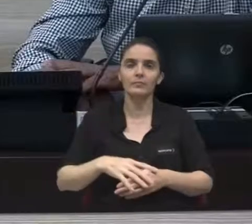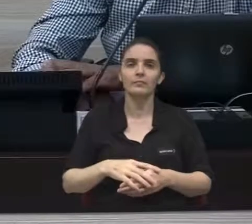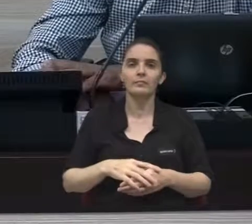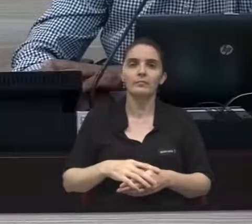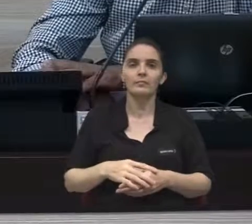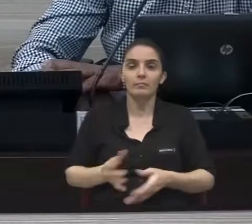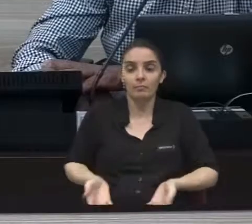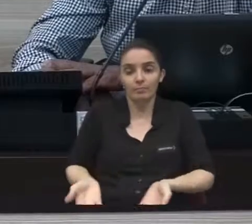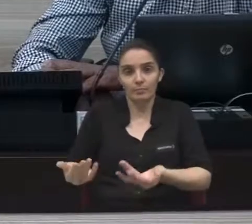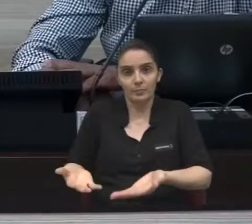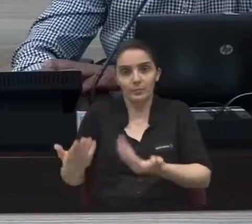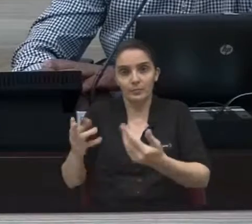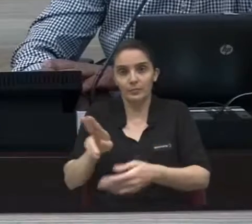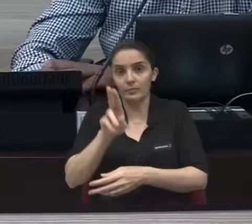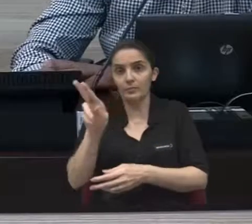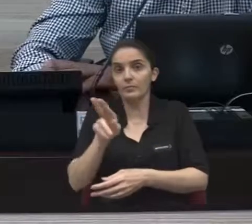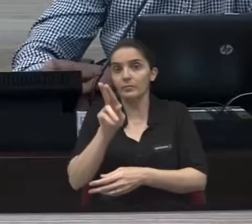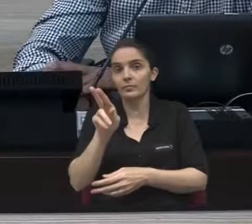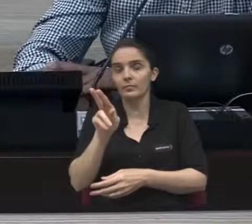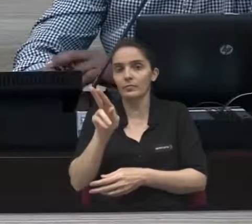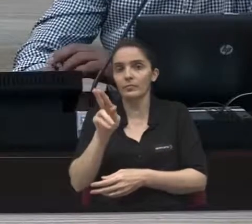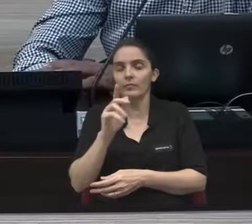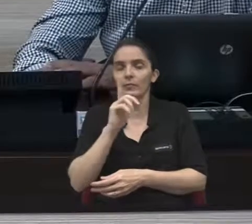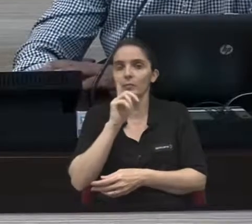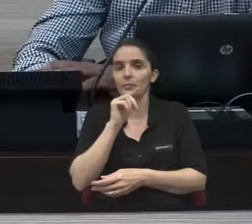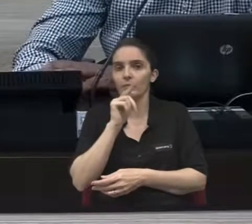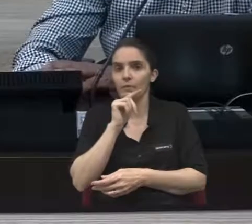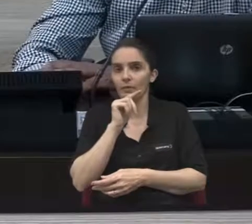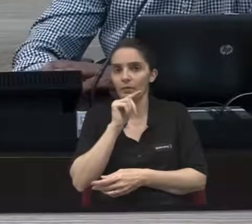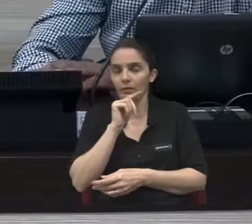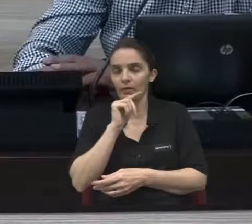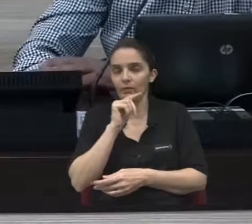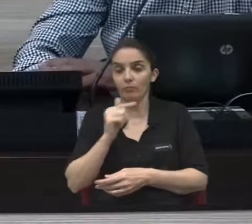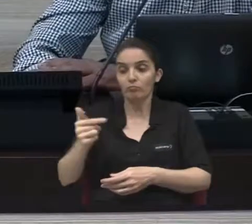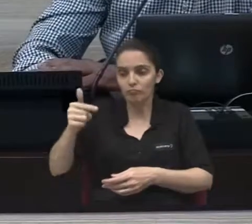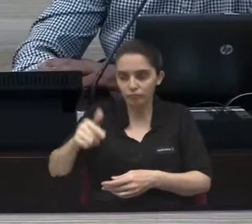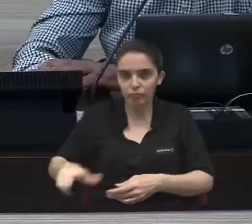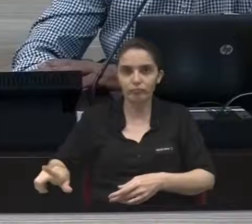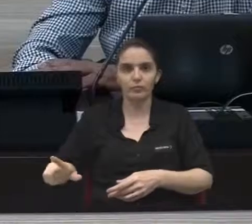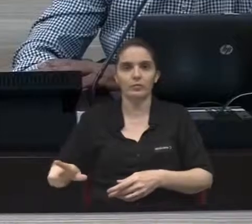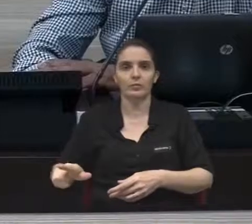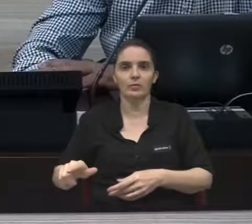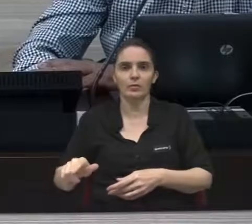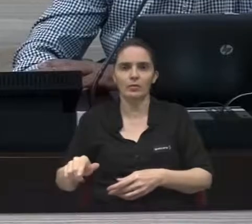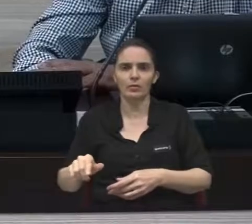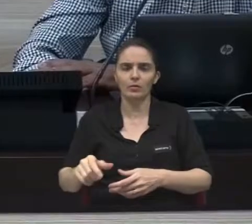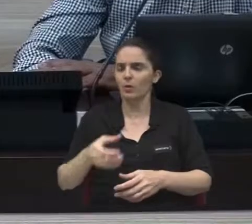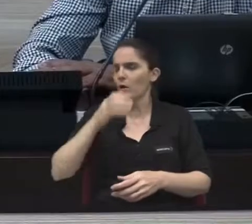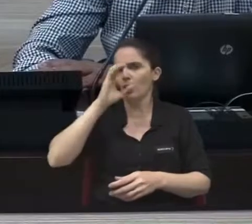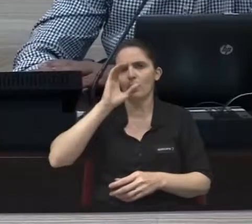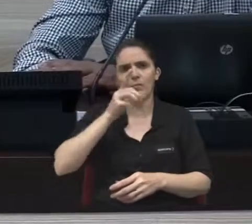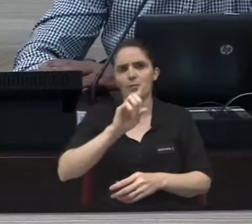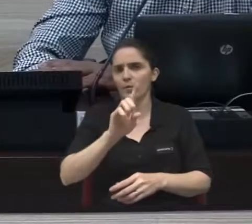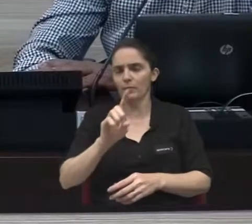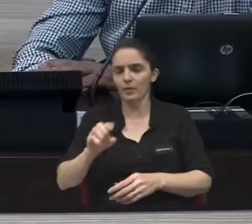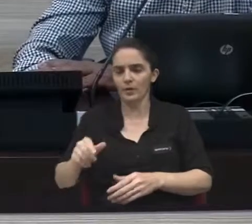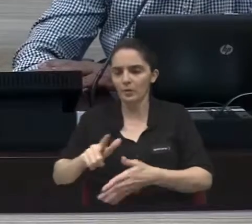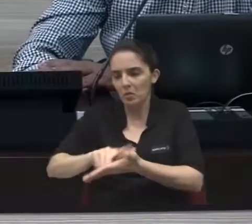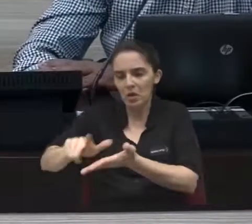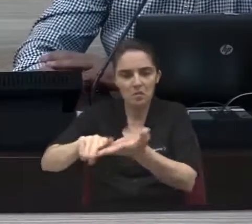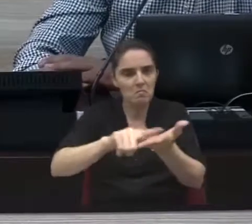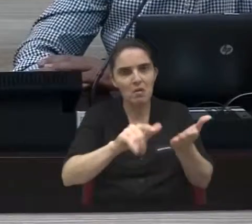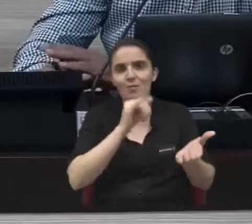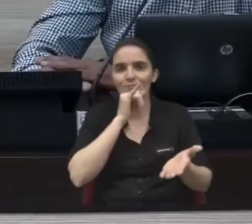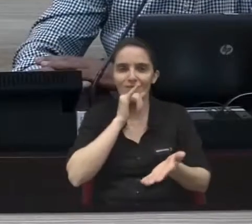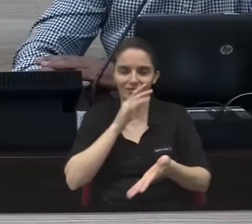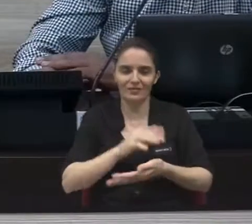uso preferencial de águas de reuso nas aplicações não potáveis no âmbito da administração municipal.